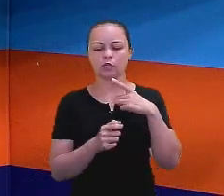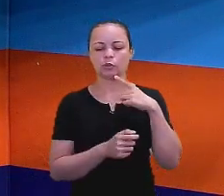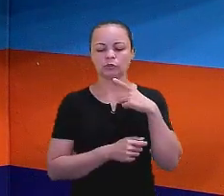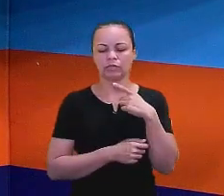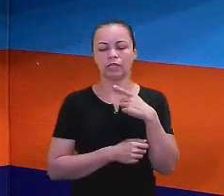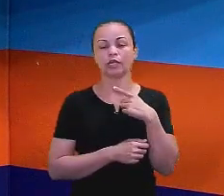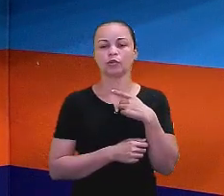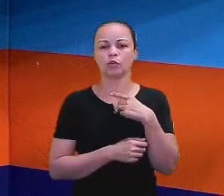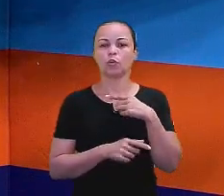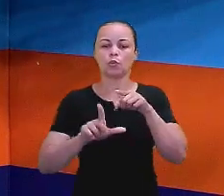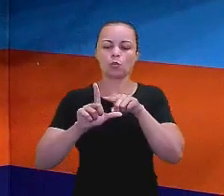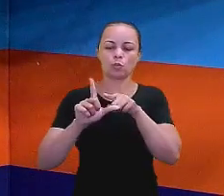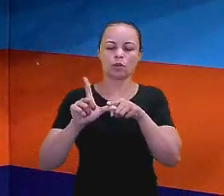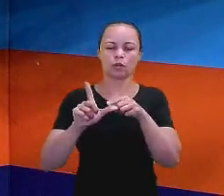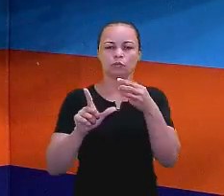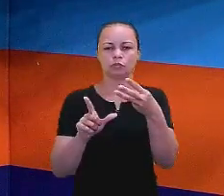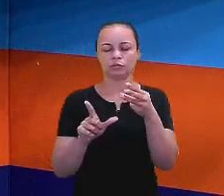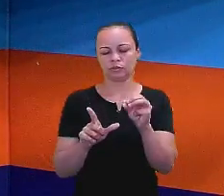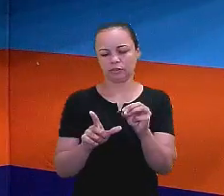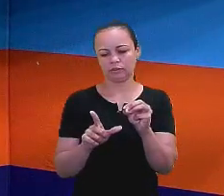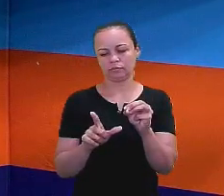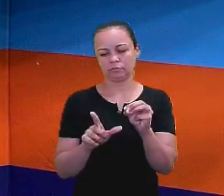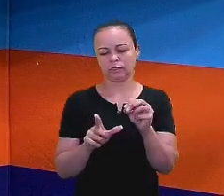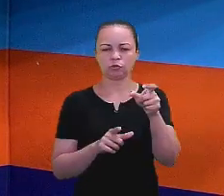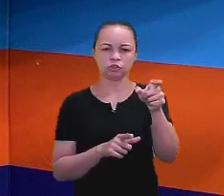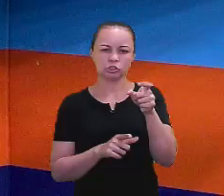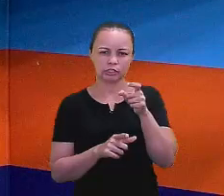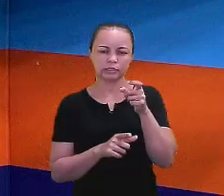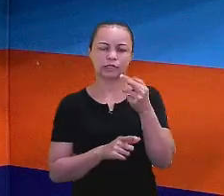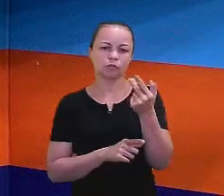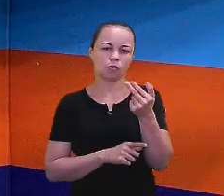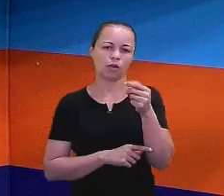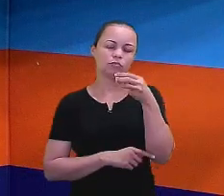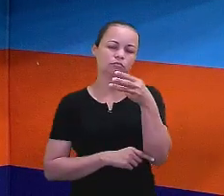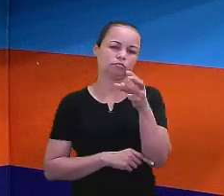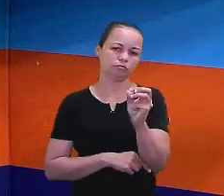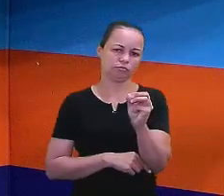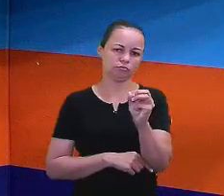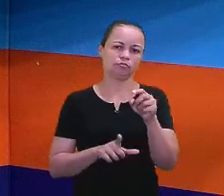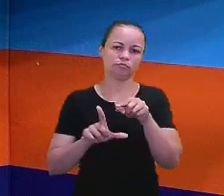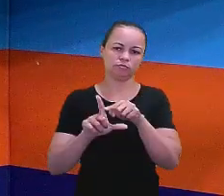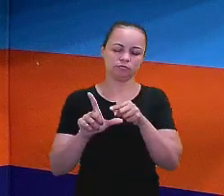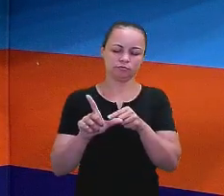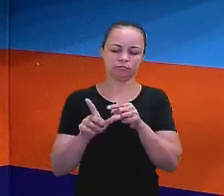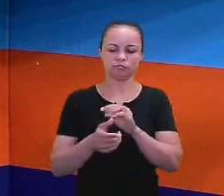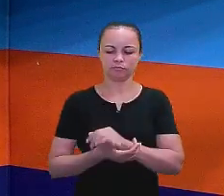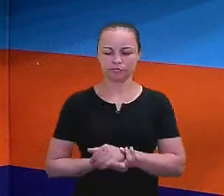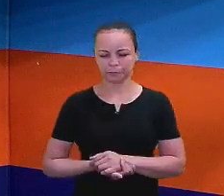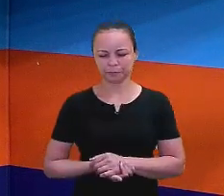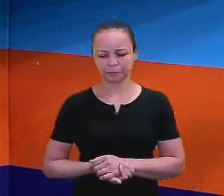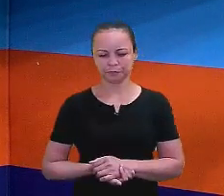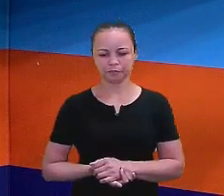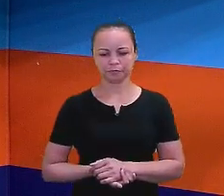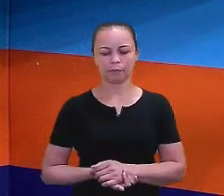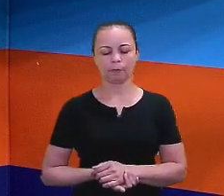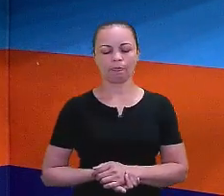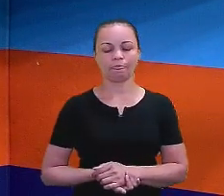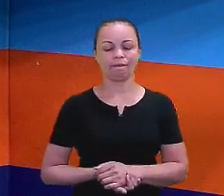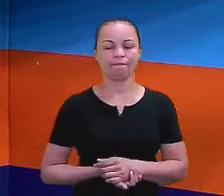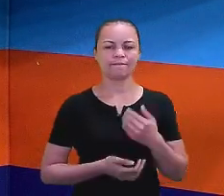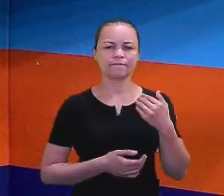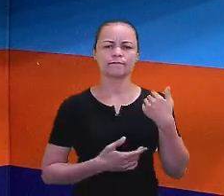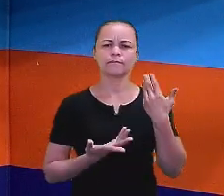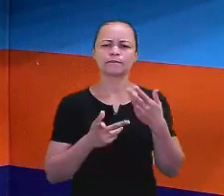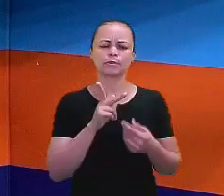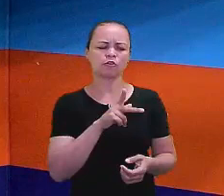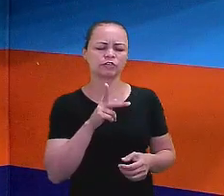graus. Ele quer quem? Qual o valor de x? X é 30 graus. Ah, mas professora, se eu quiser descobrir o